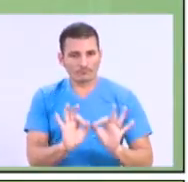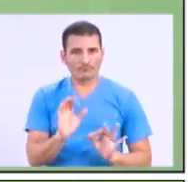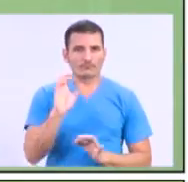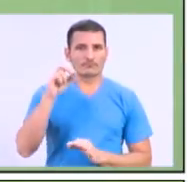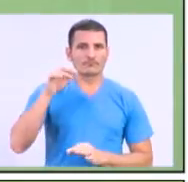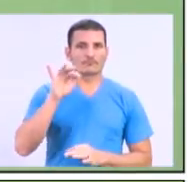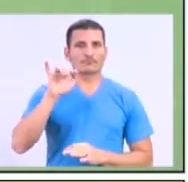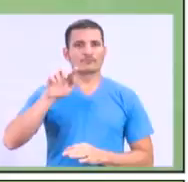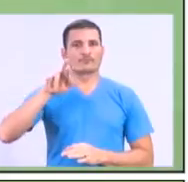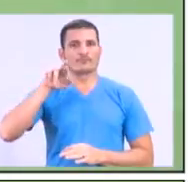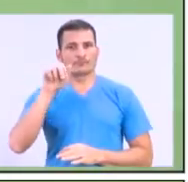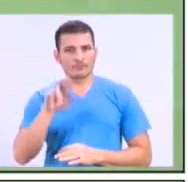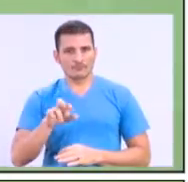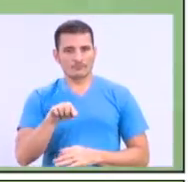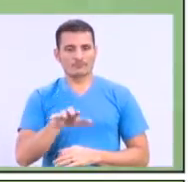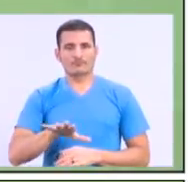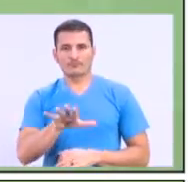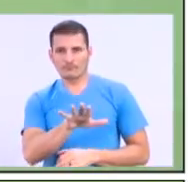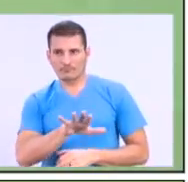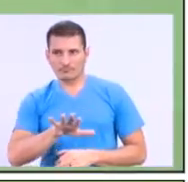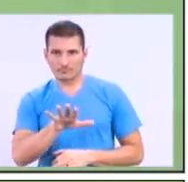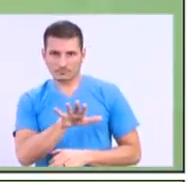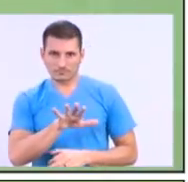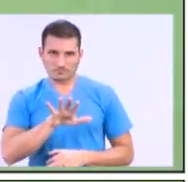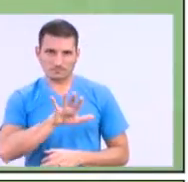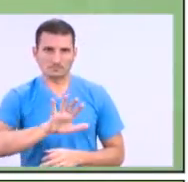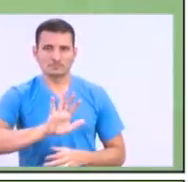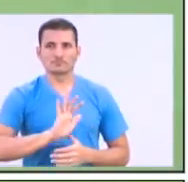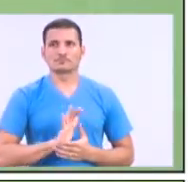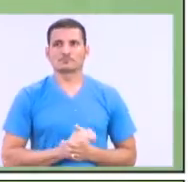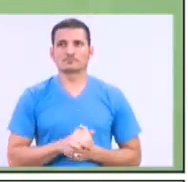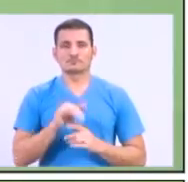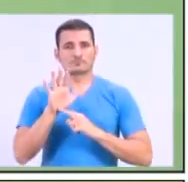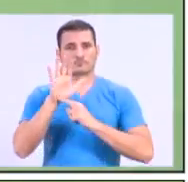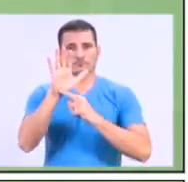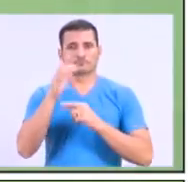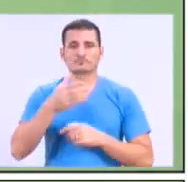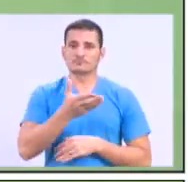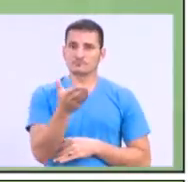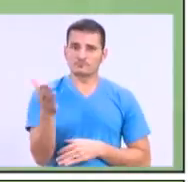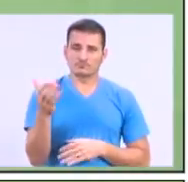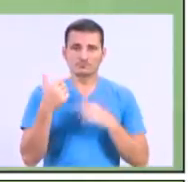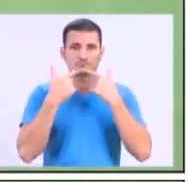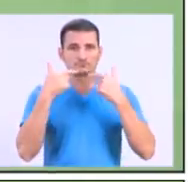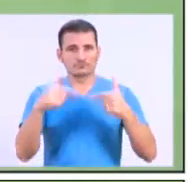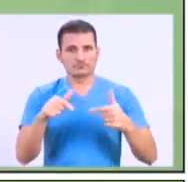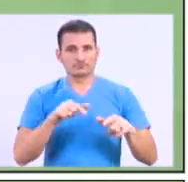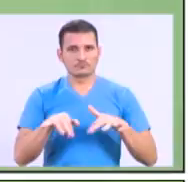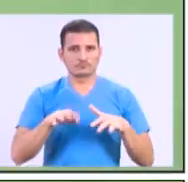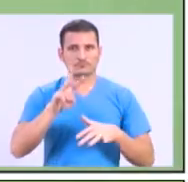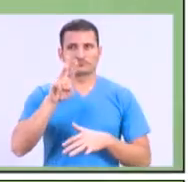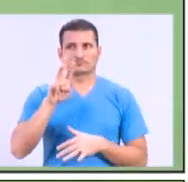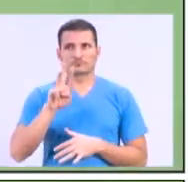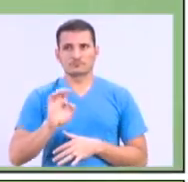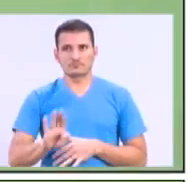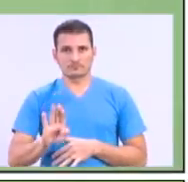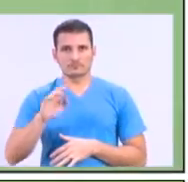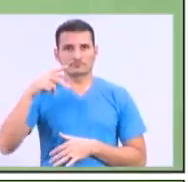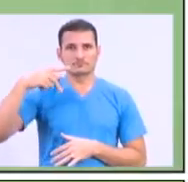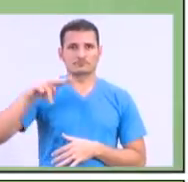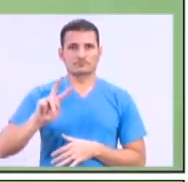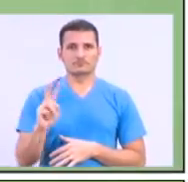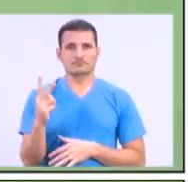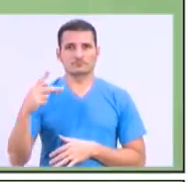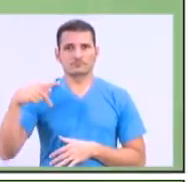esse ambiente. Eu vou apresentar para vocês a linguagem de programação para o web PHP,